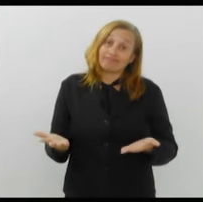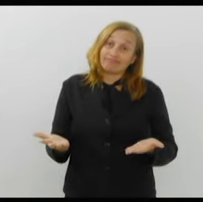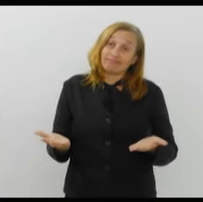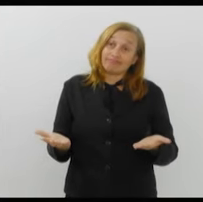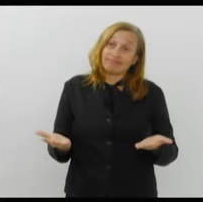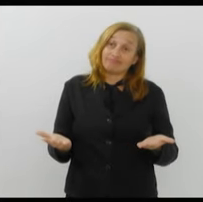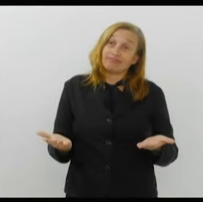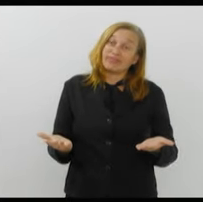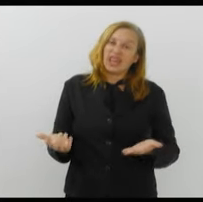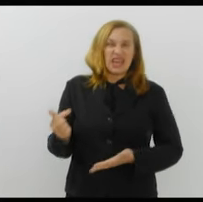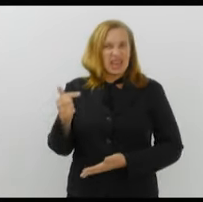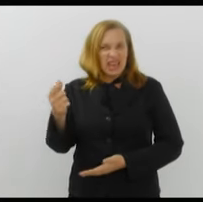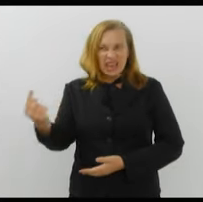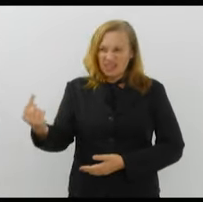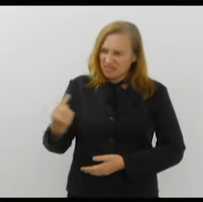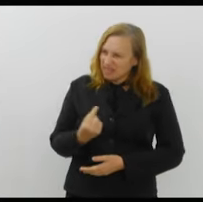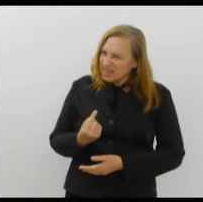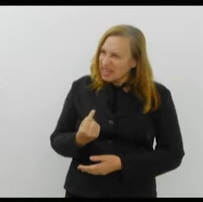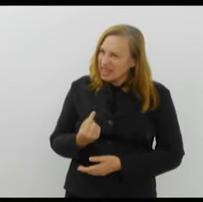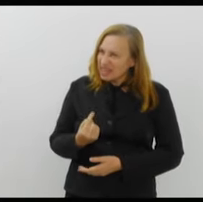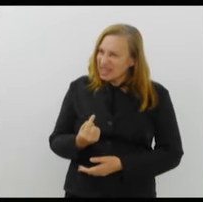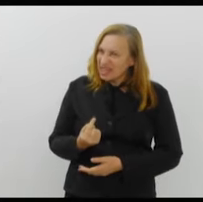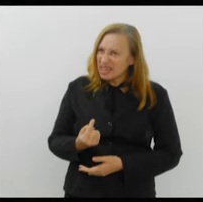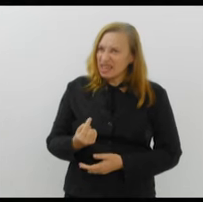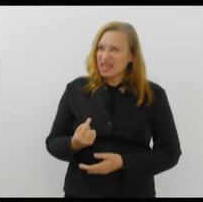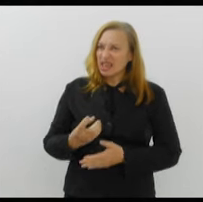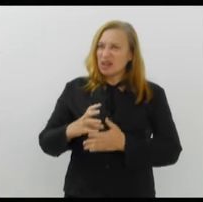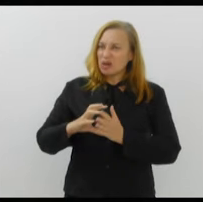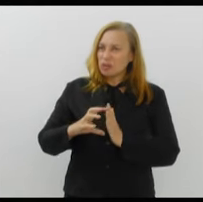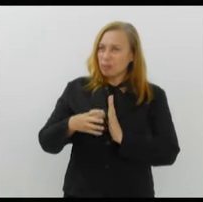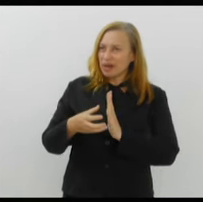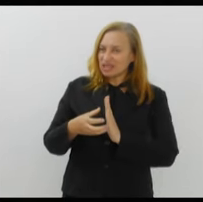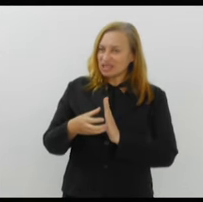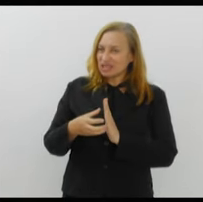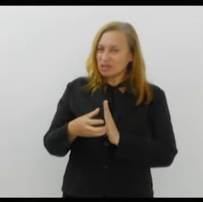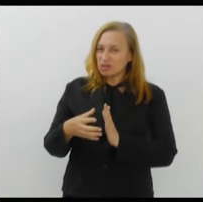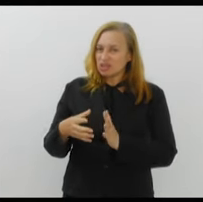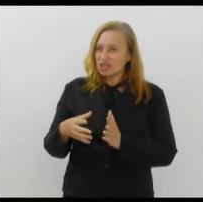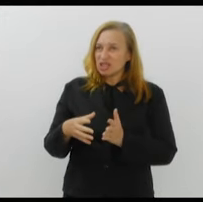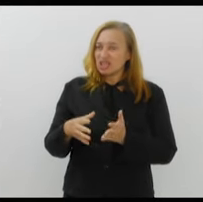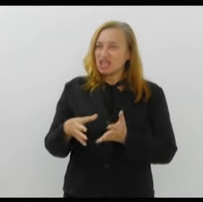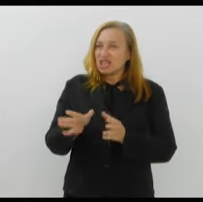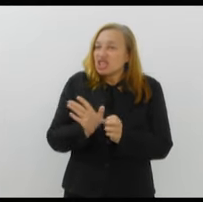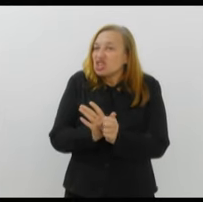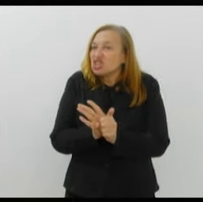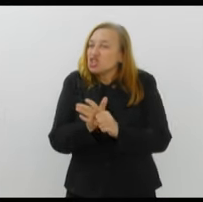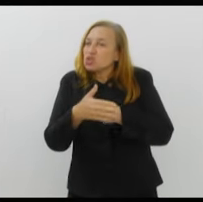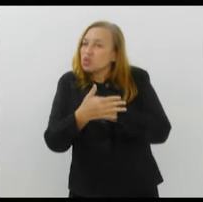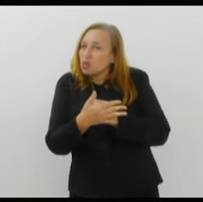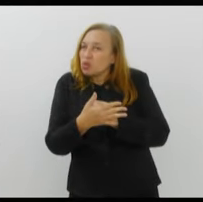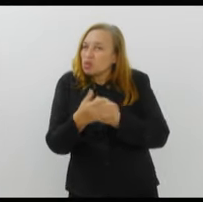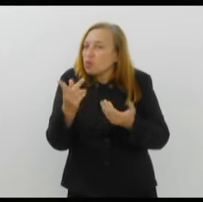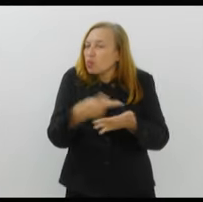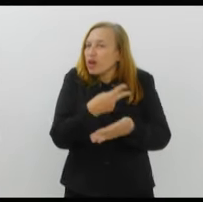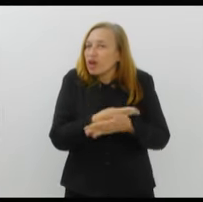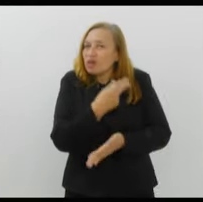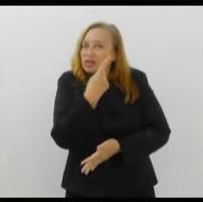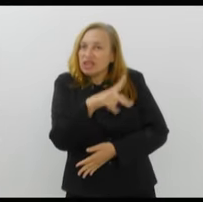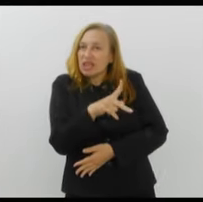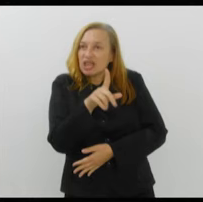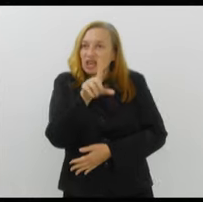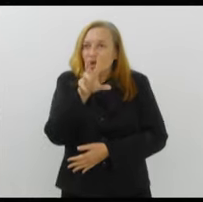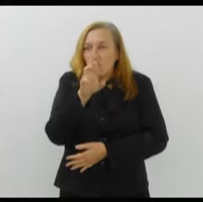E vem aqui a bancada passadora de pano, vassala de Rodriguinho, lá de